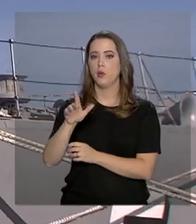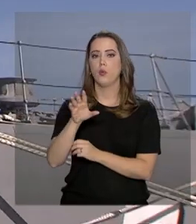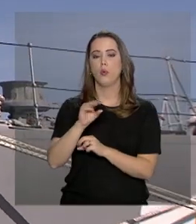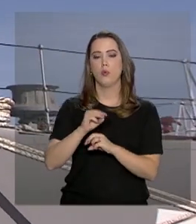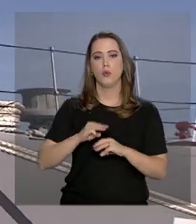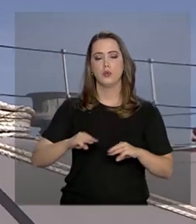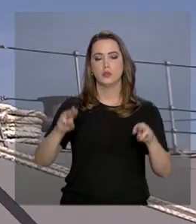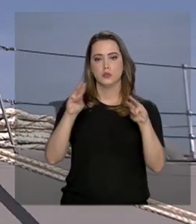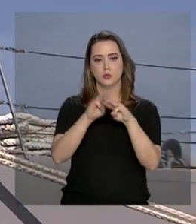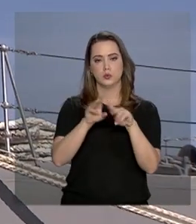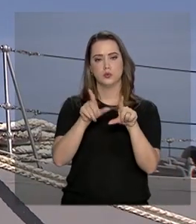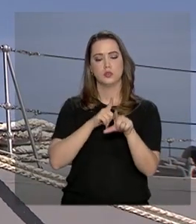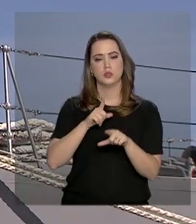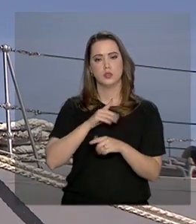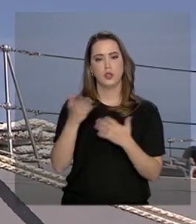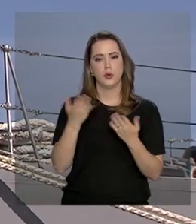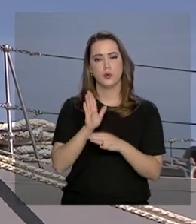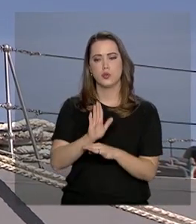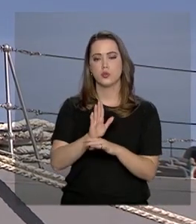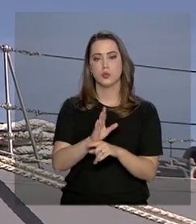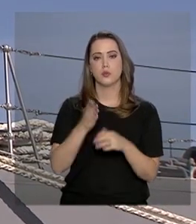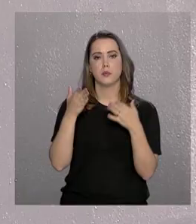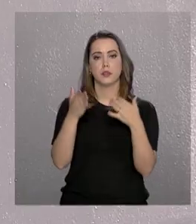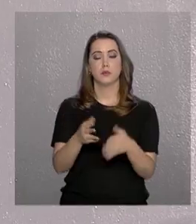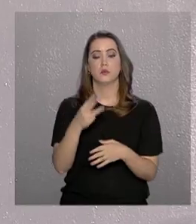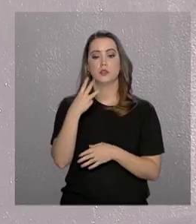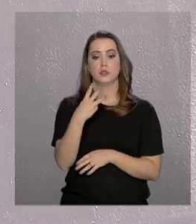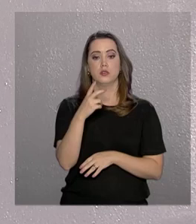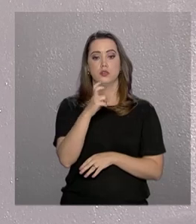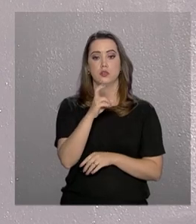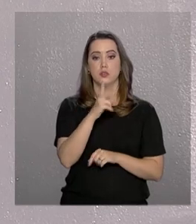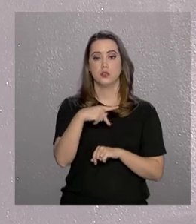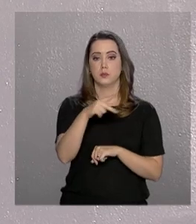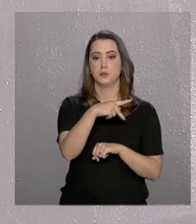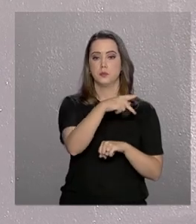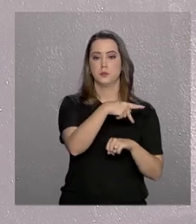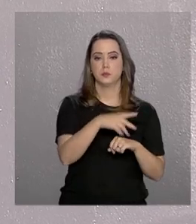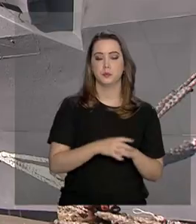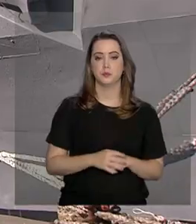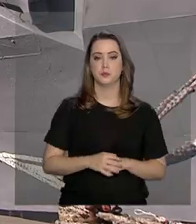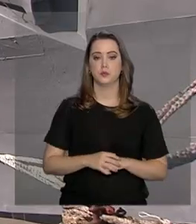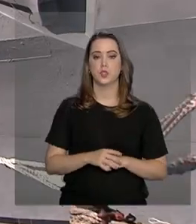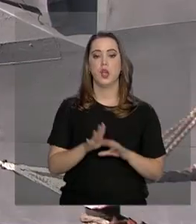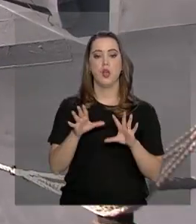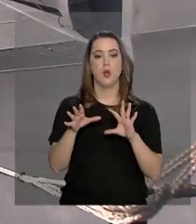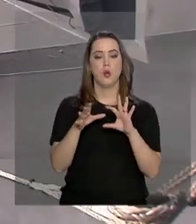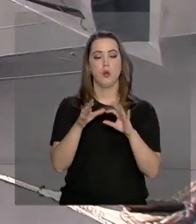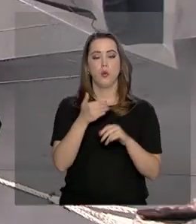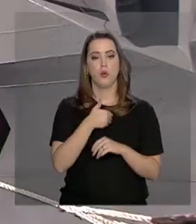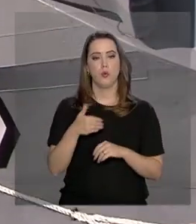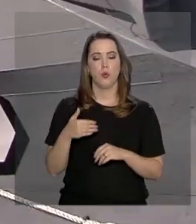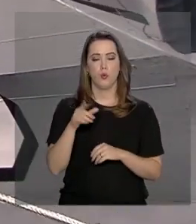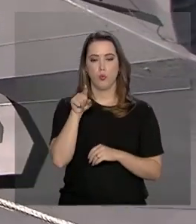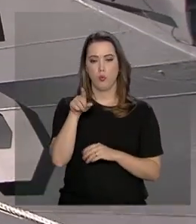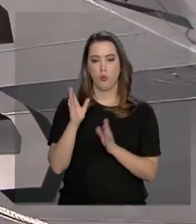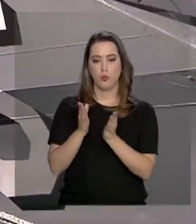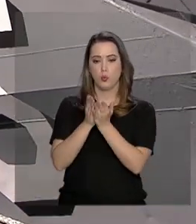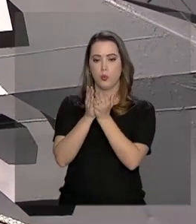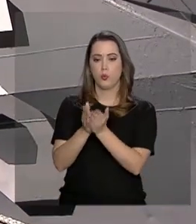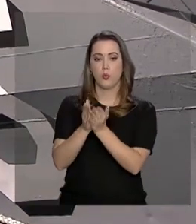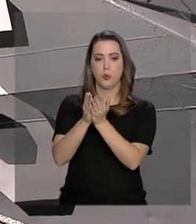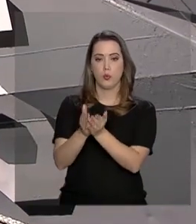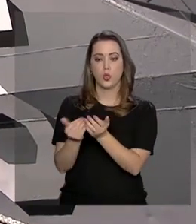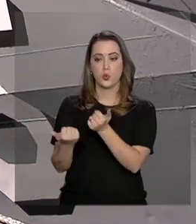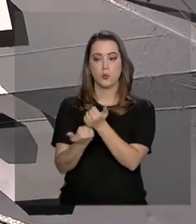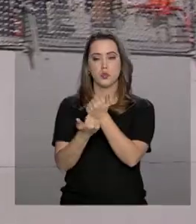Líbano, que conta atualmente com a participação de 35 países. A União vai substituir a Fragata Liberal, que está